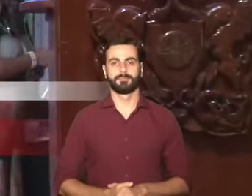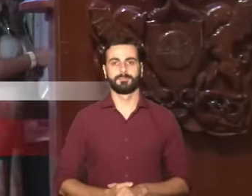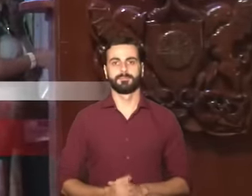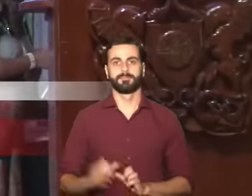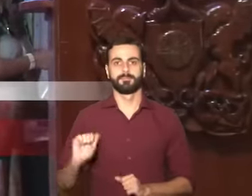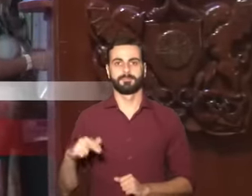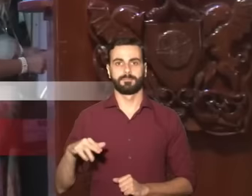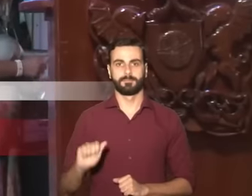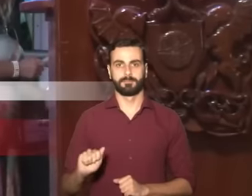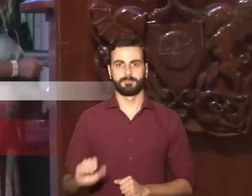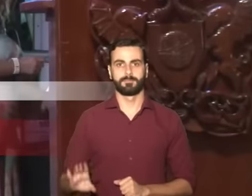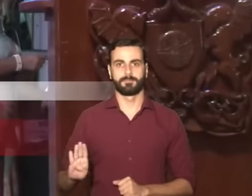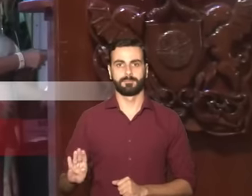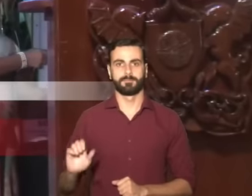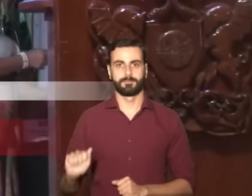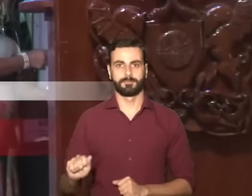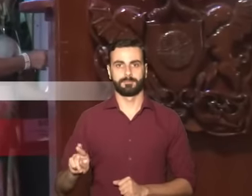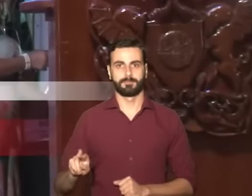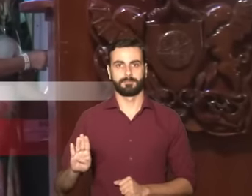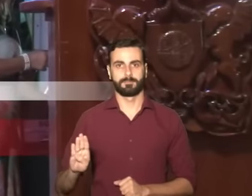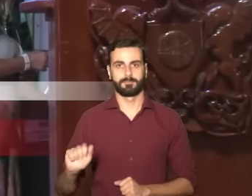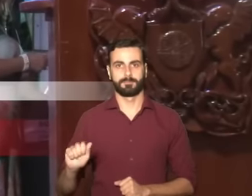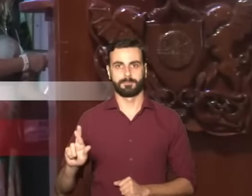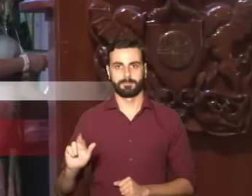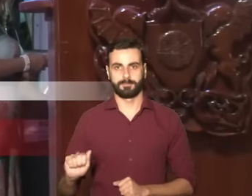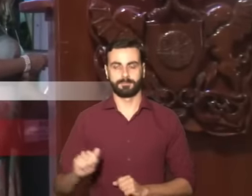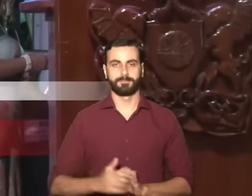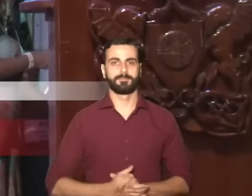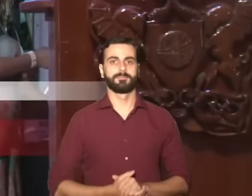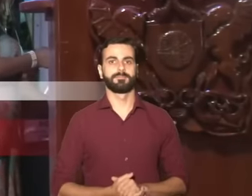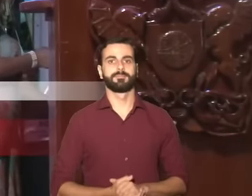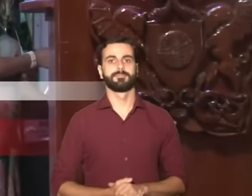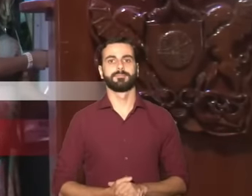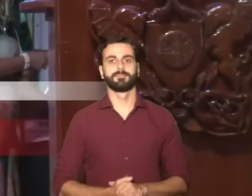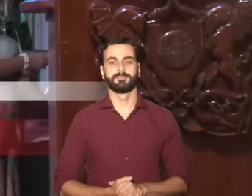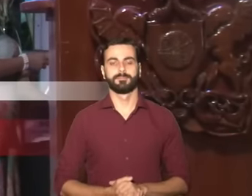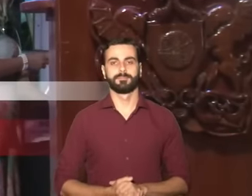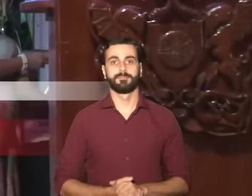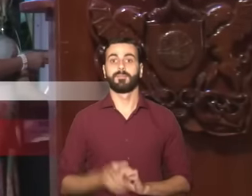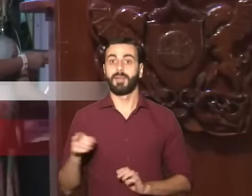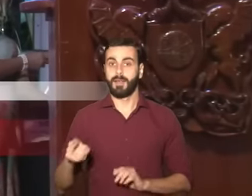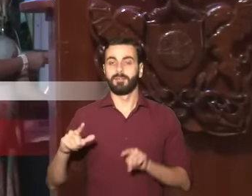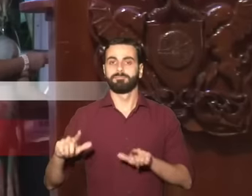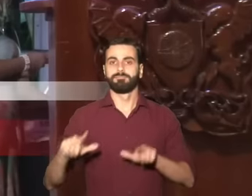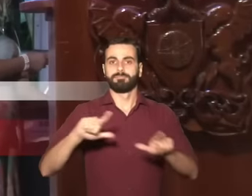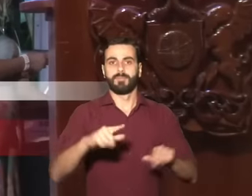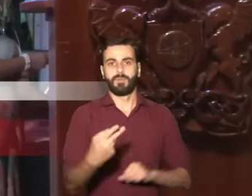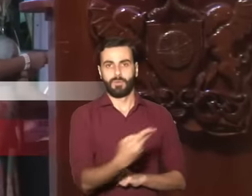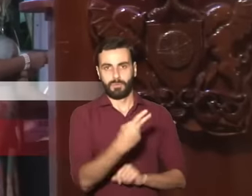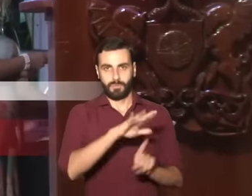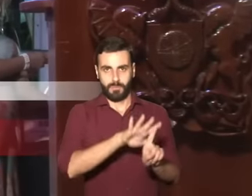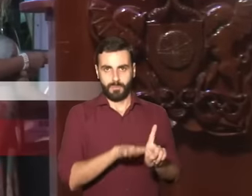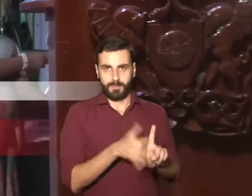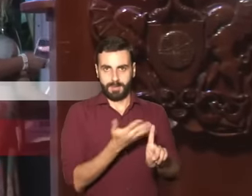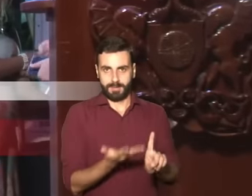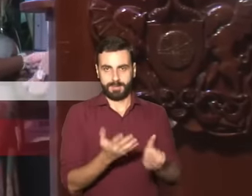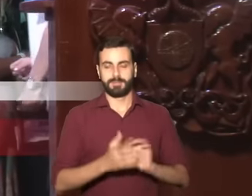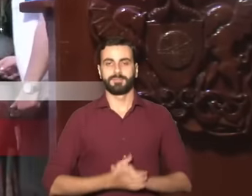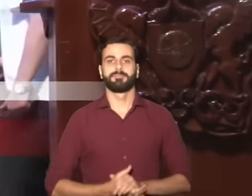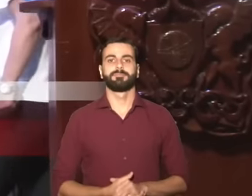Ana Bárbara Martiniano Salgado, que entregará as placas